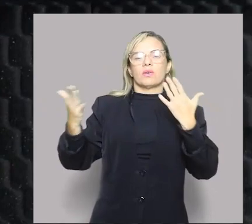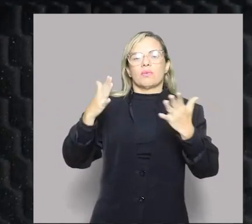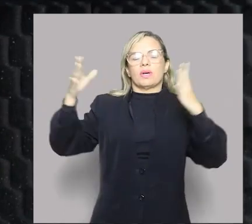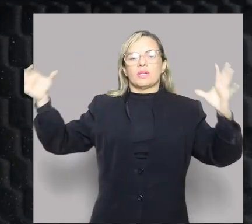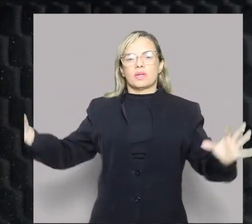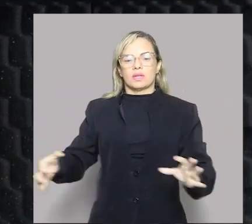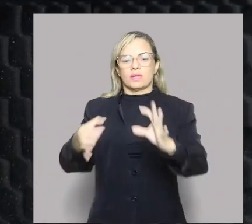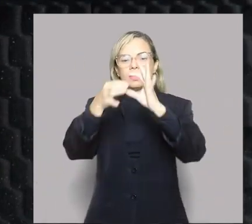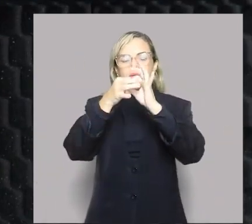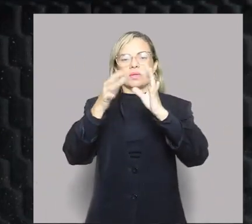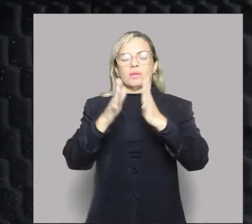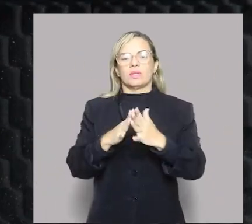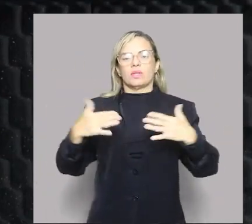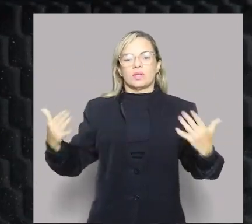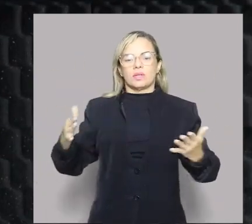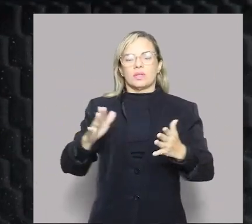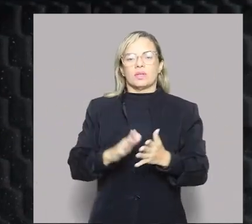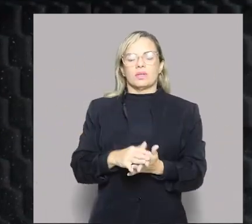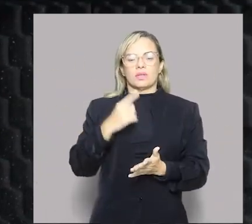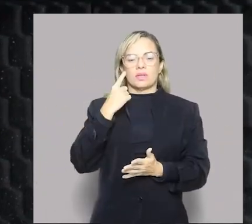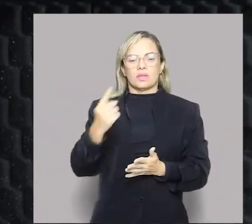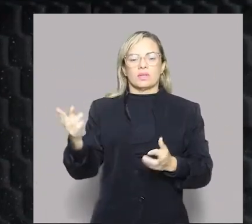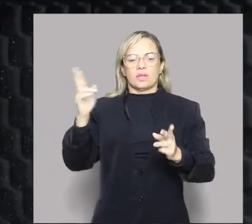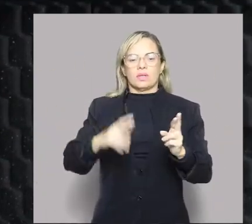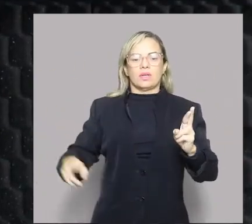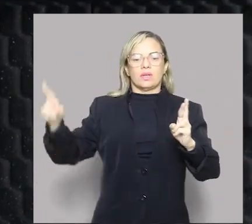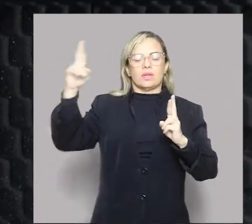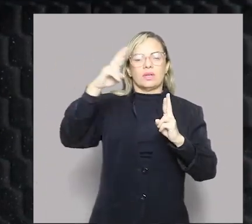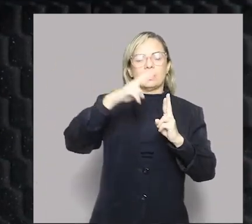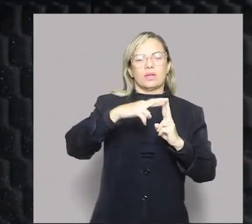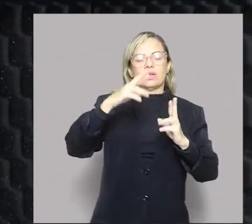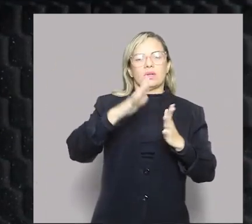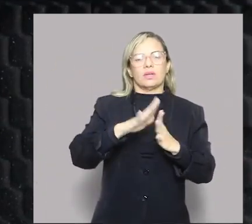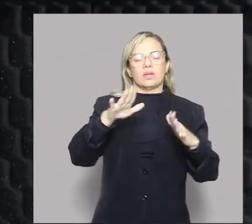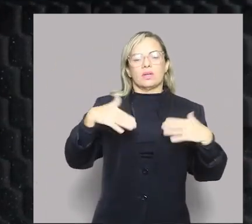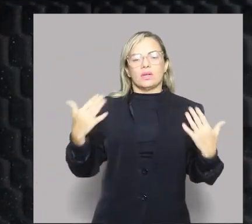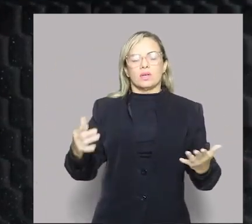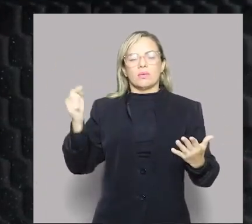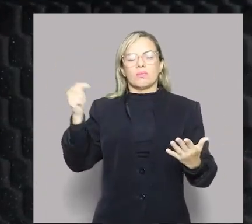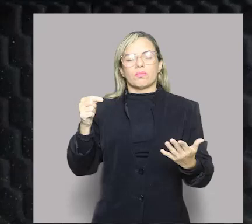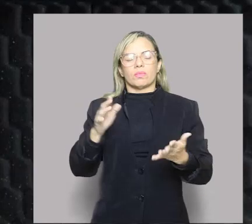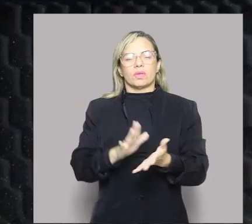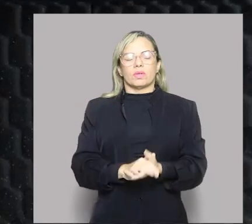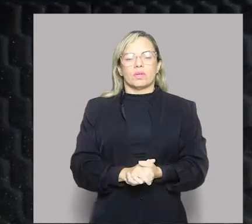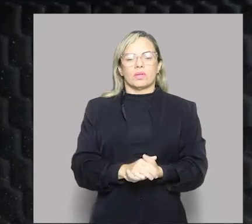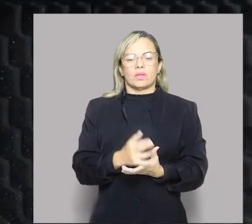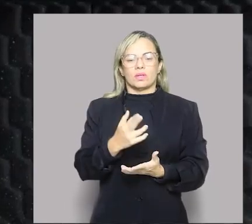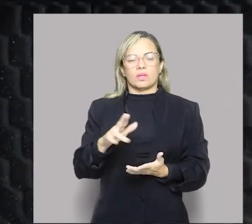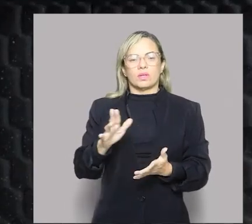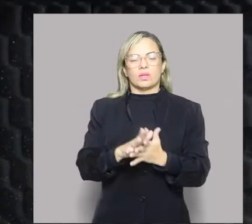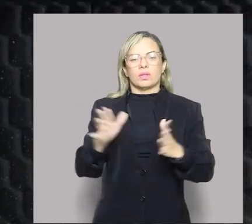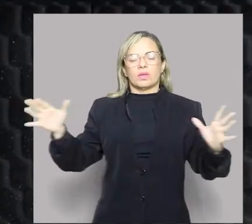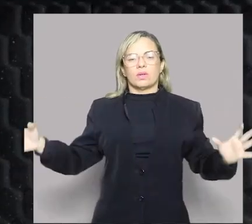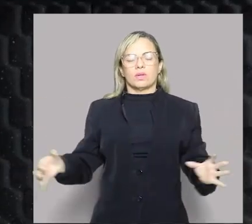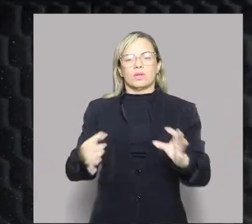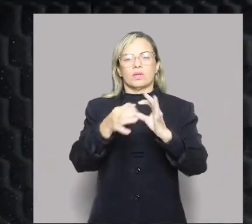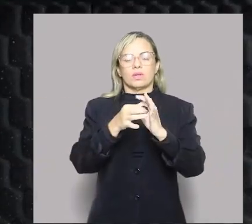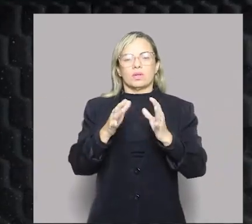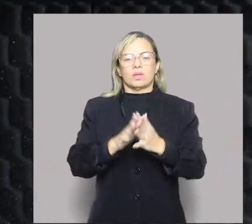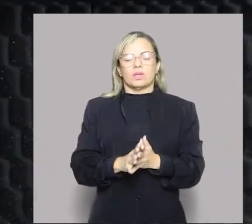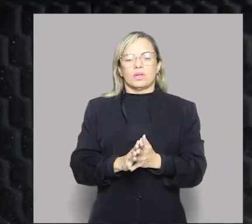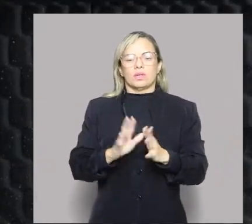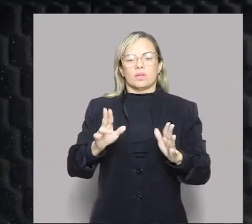ligação. Então, isso a gente chama de referência. A referência nada mais é do que associação,